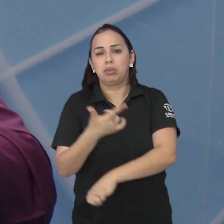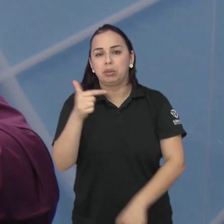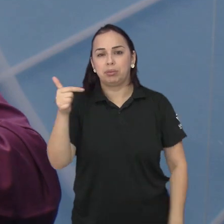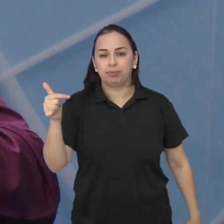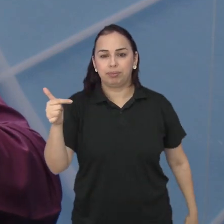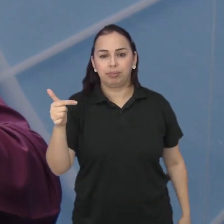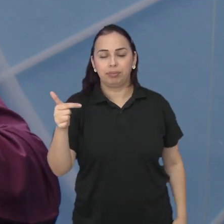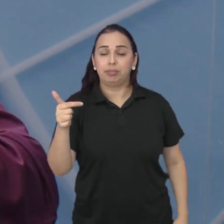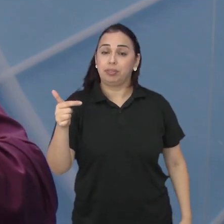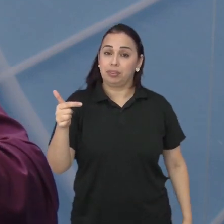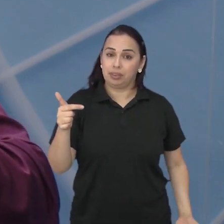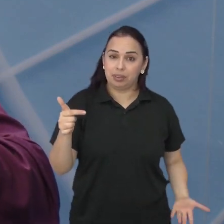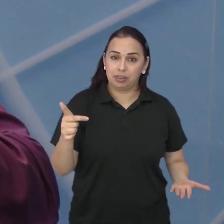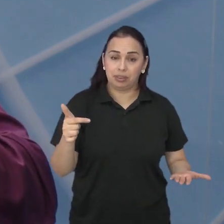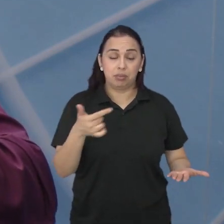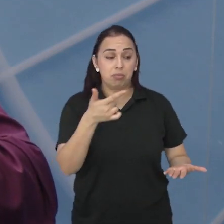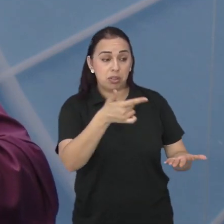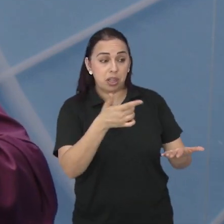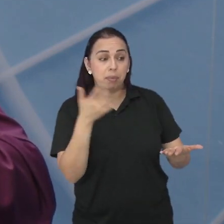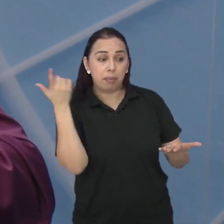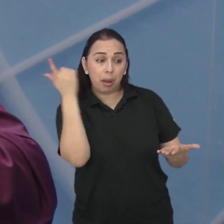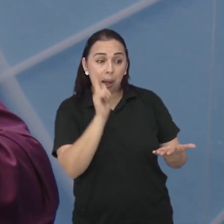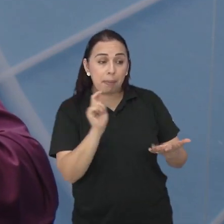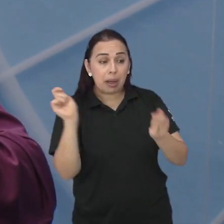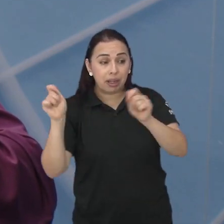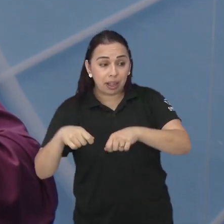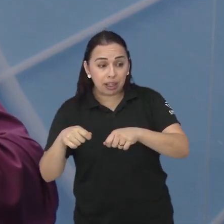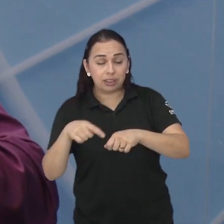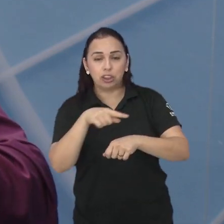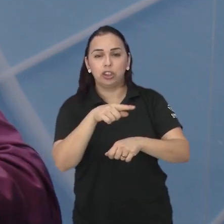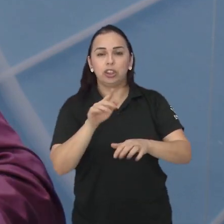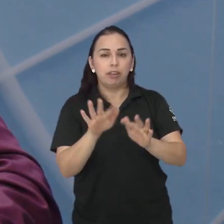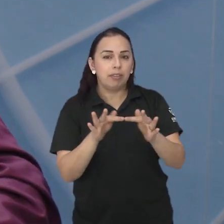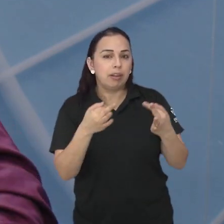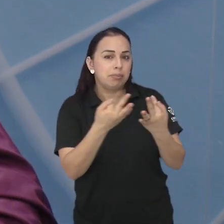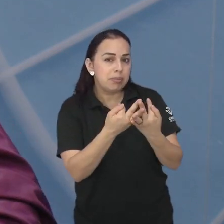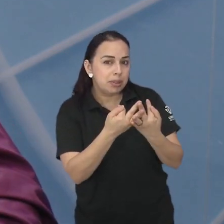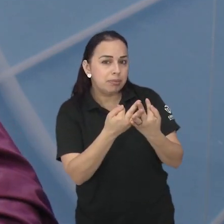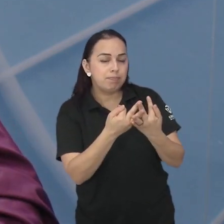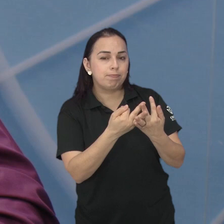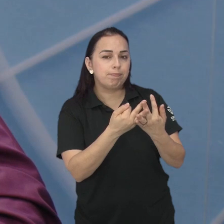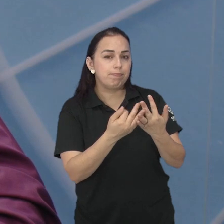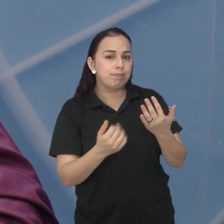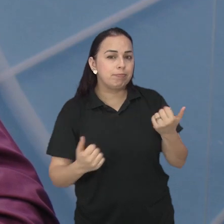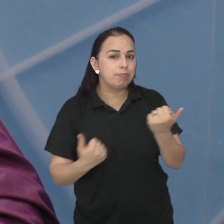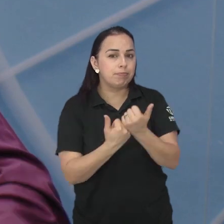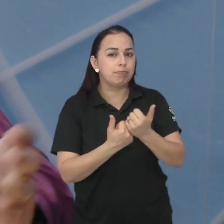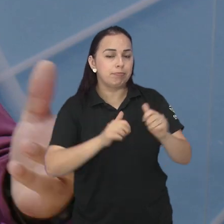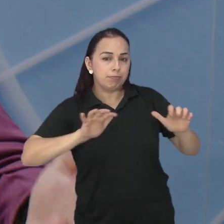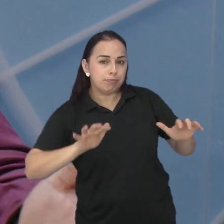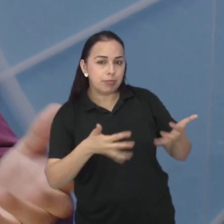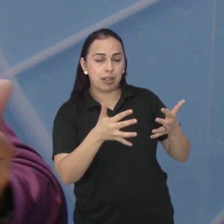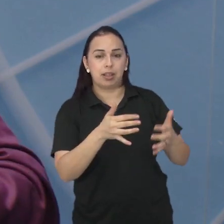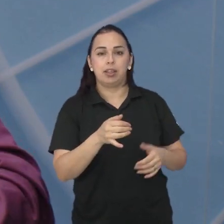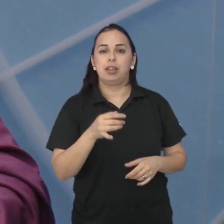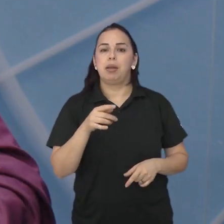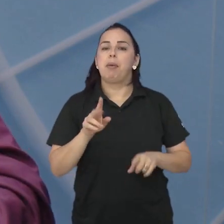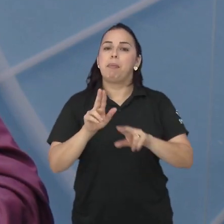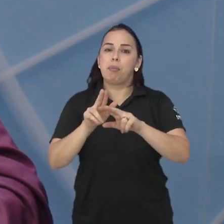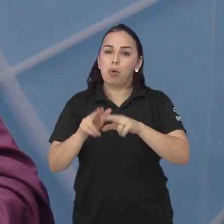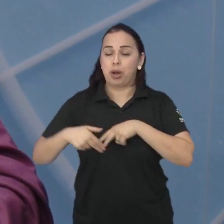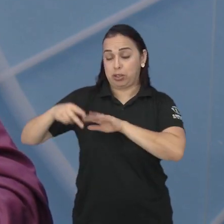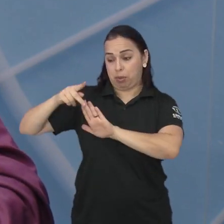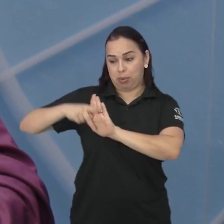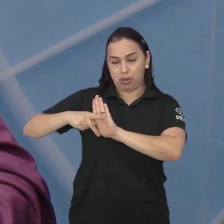olha, tem outras formas de você construir ou até reforçar essa família. E aí, sim, até a abordagem de rua é